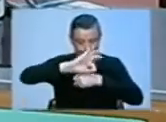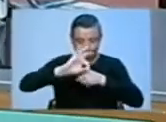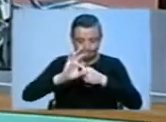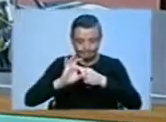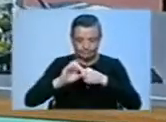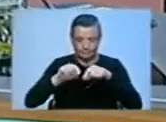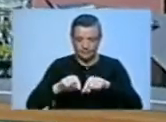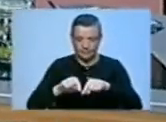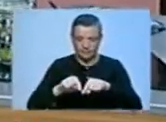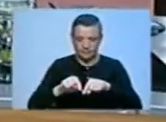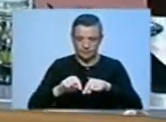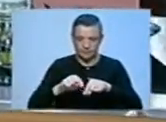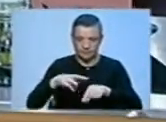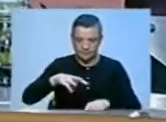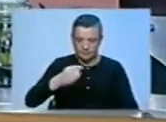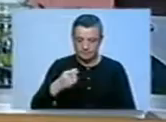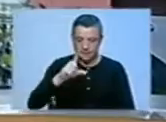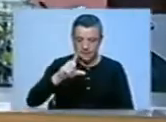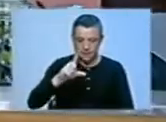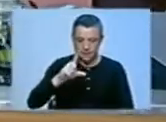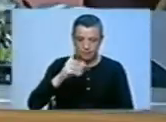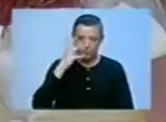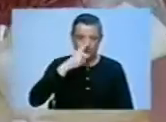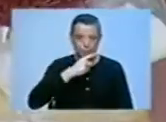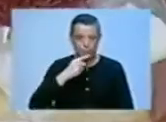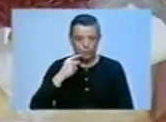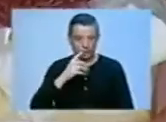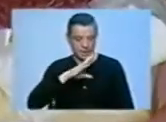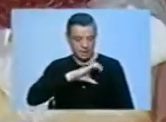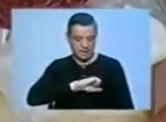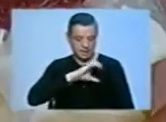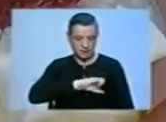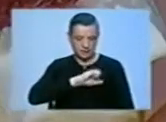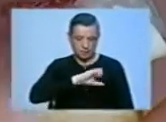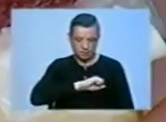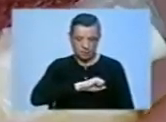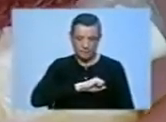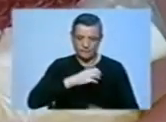do nosso mil folhas de pensar em coisas